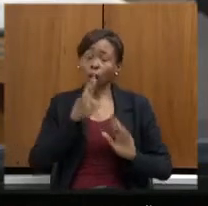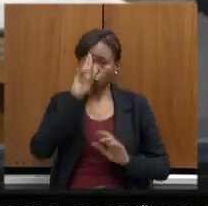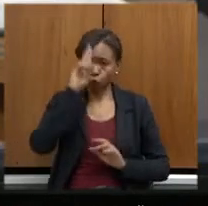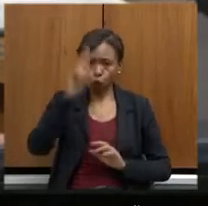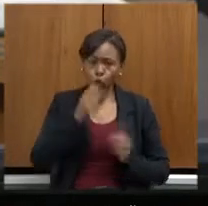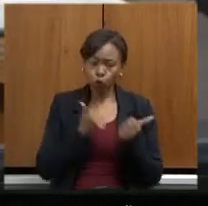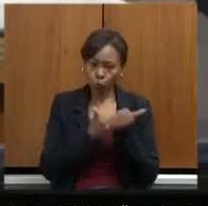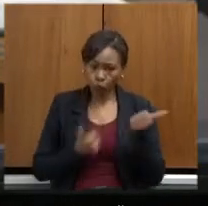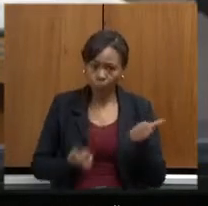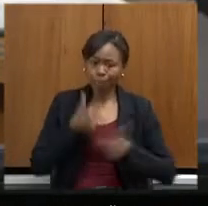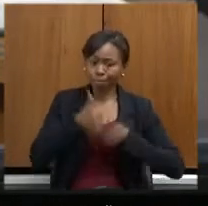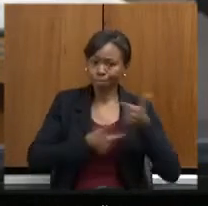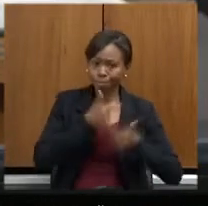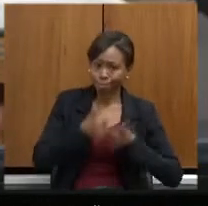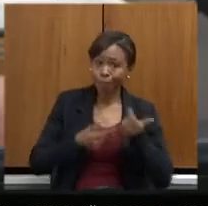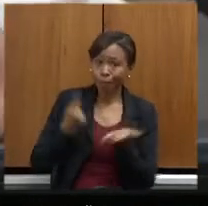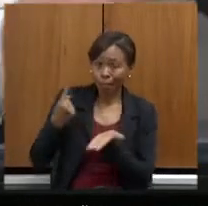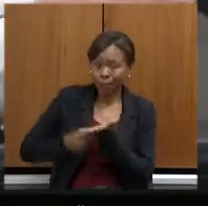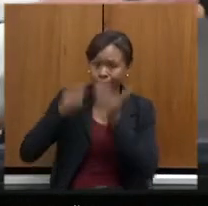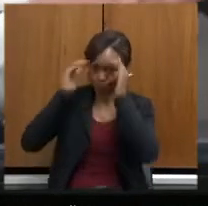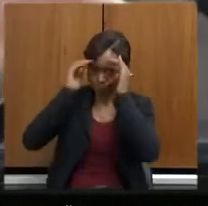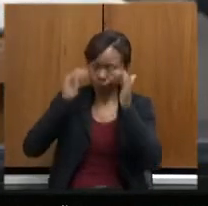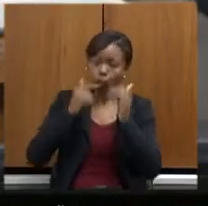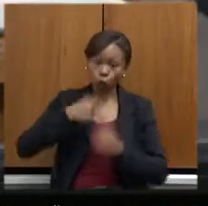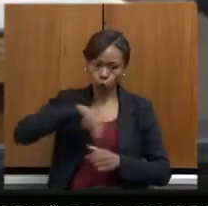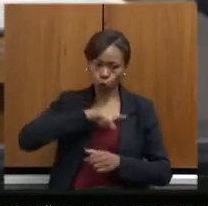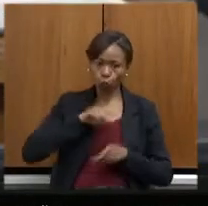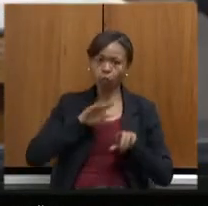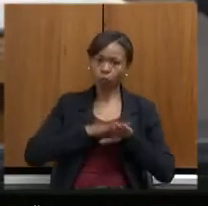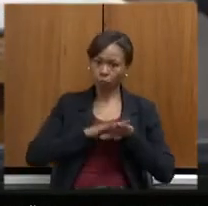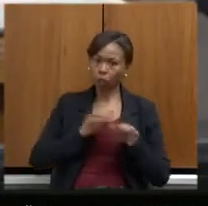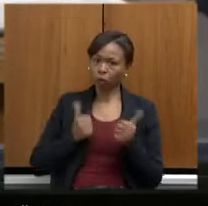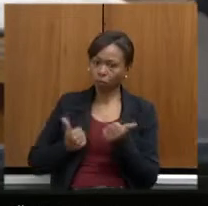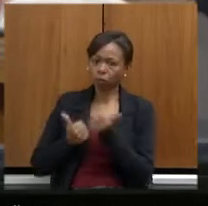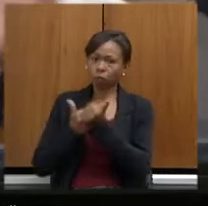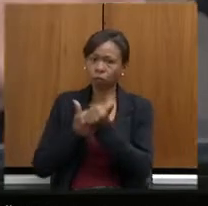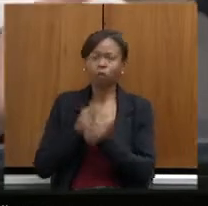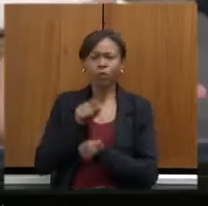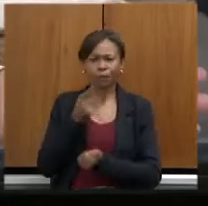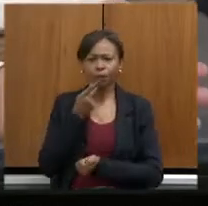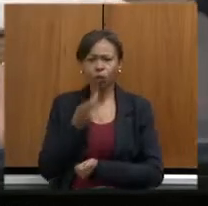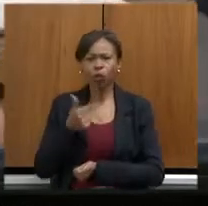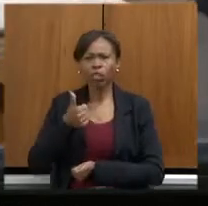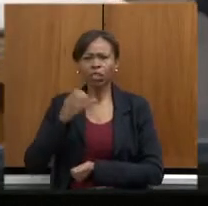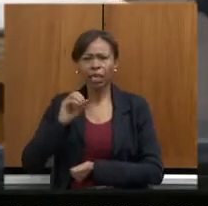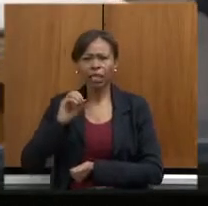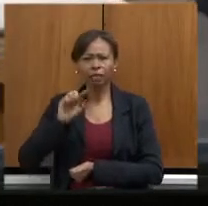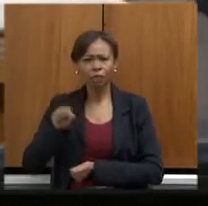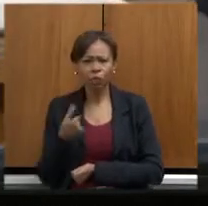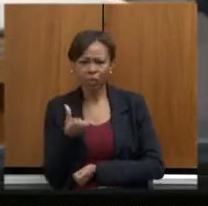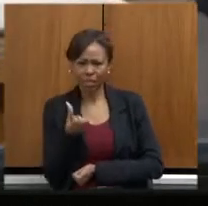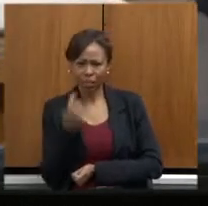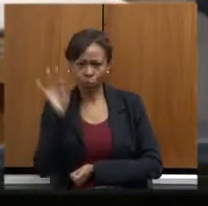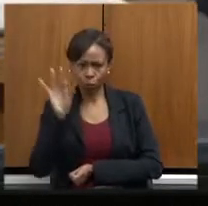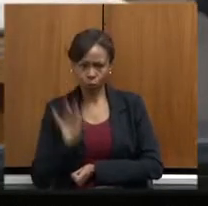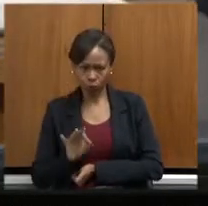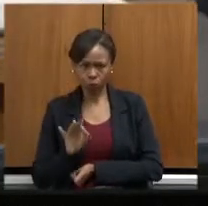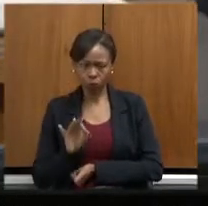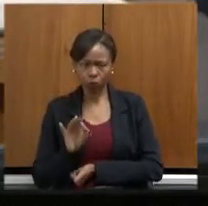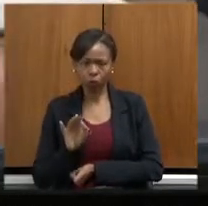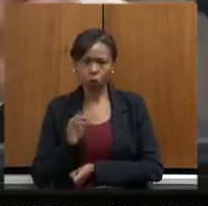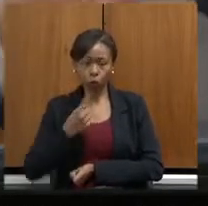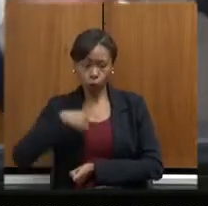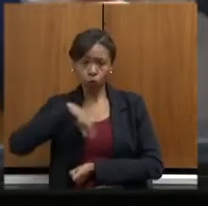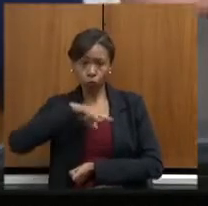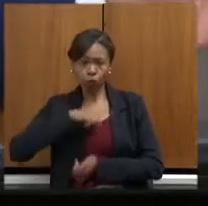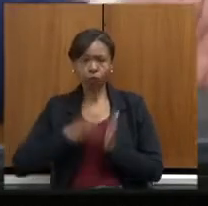poder cumprir com o apoio nosso você vê o exemplo que nós lutamos agora os 10,6 por cento né que a